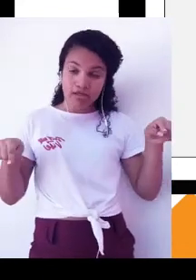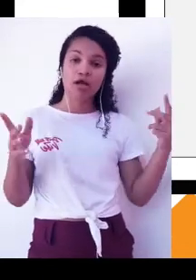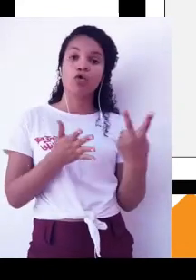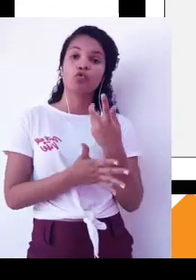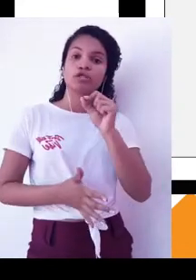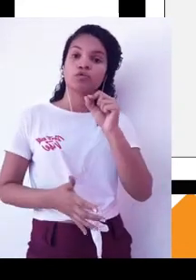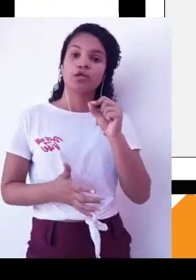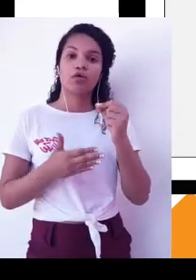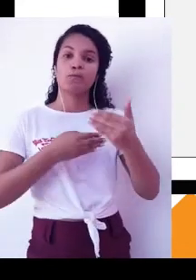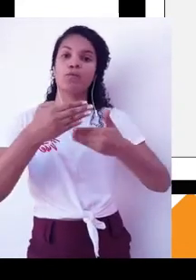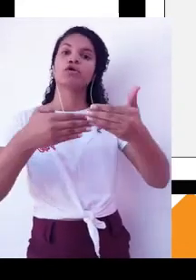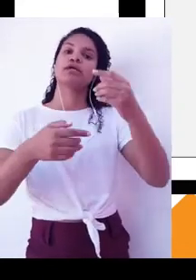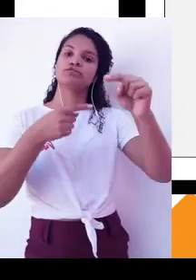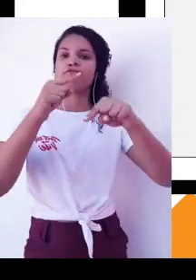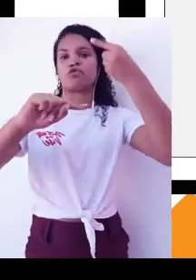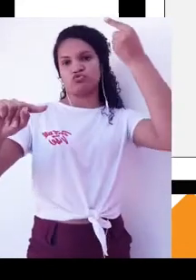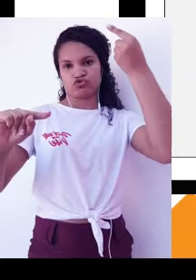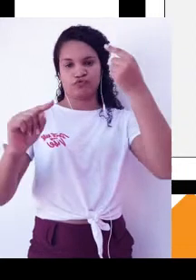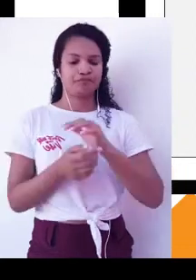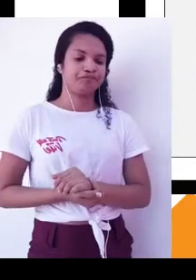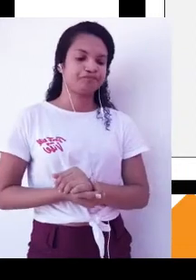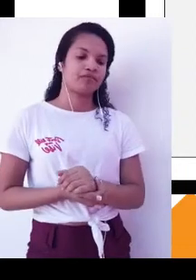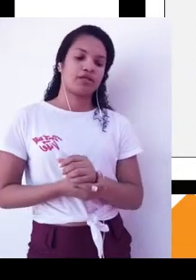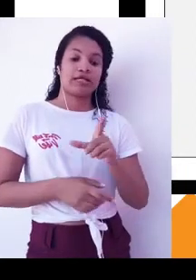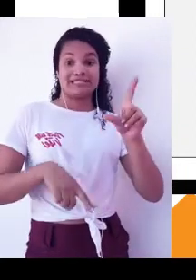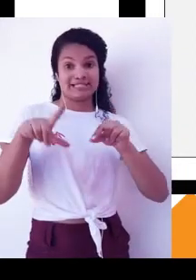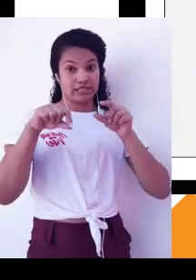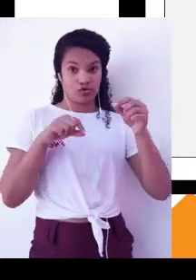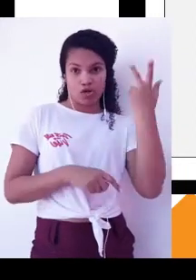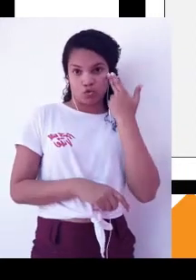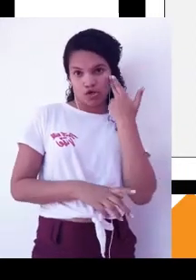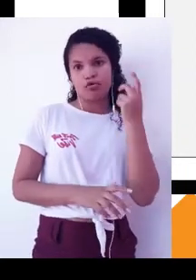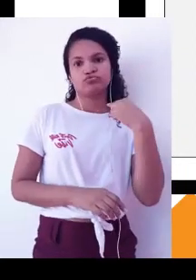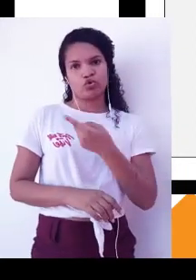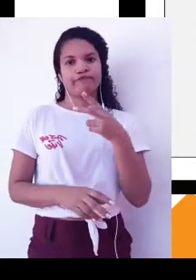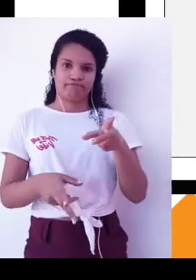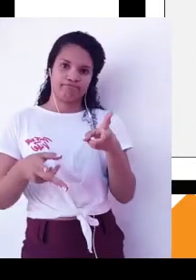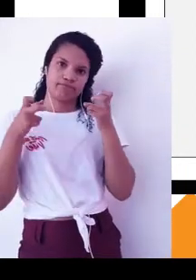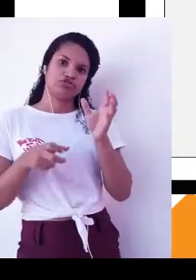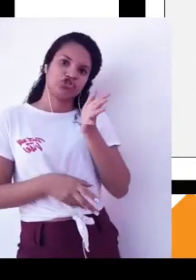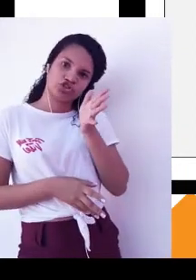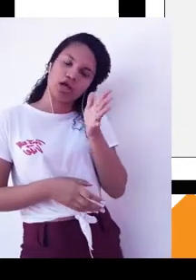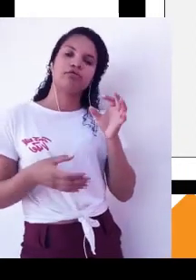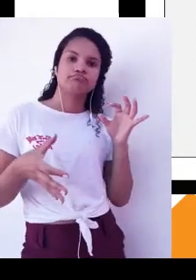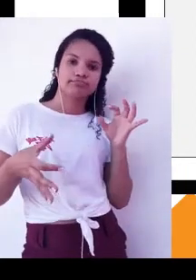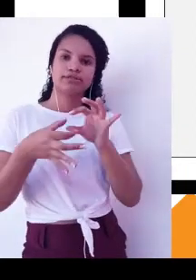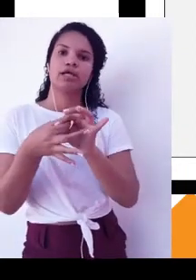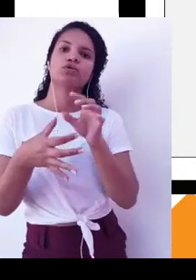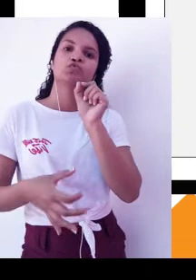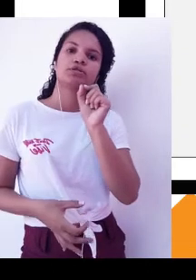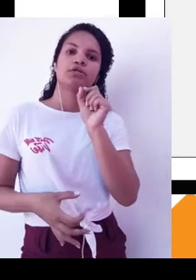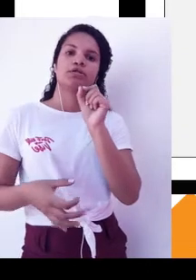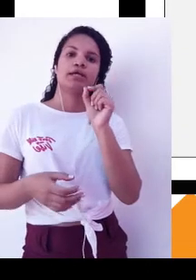os processos evolutivos. A seleção natural, que, como nós vimos, está relacionada